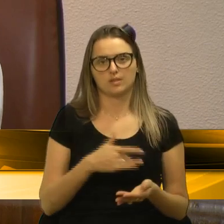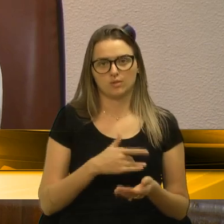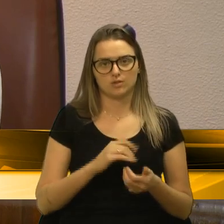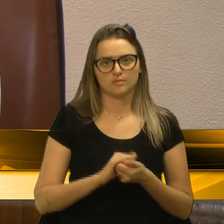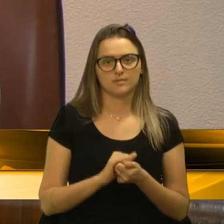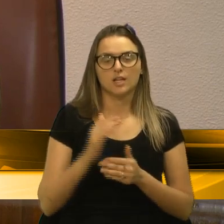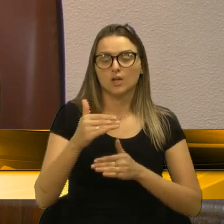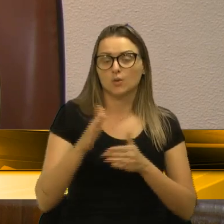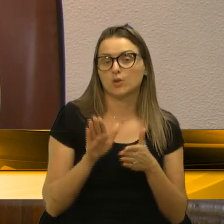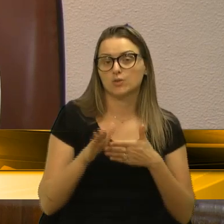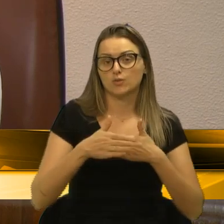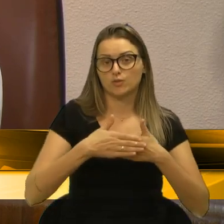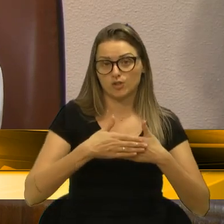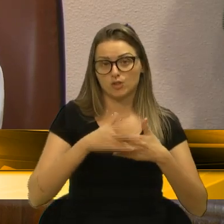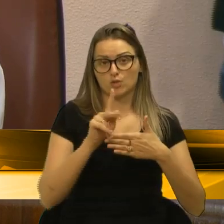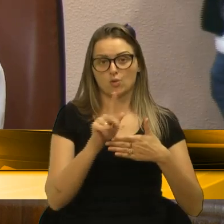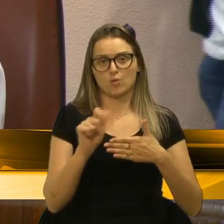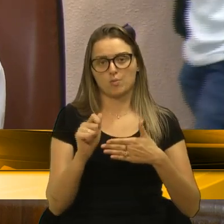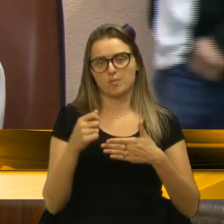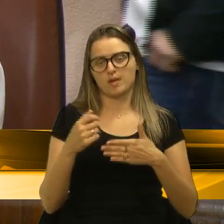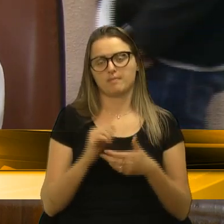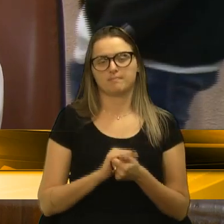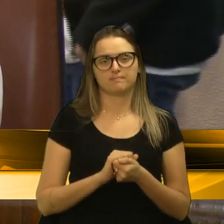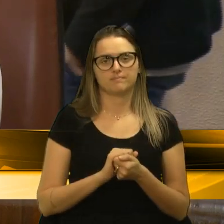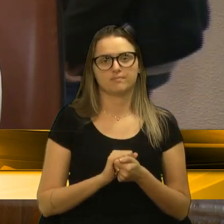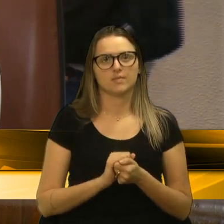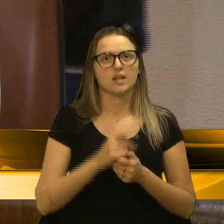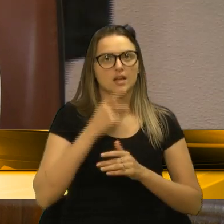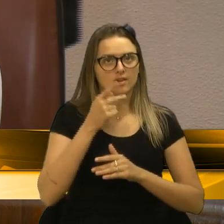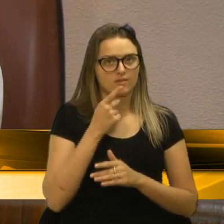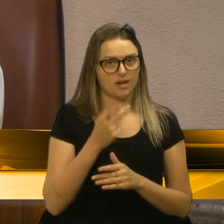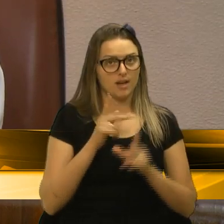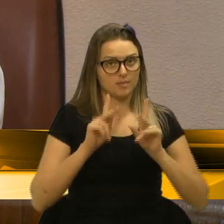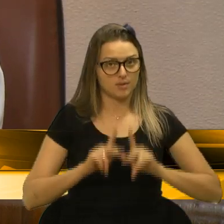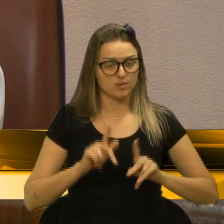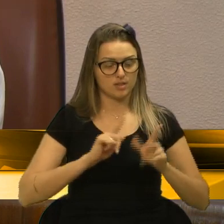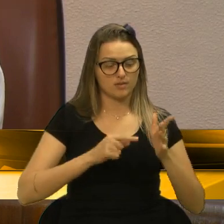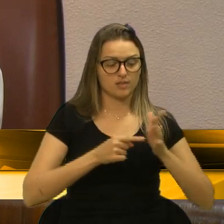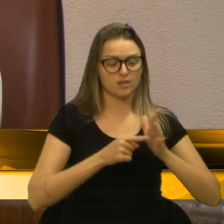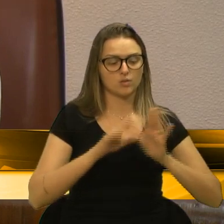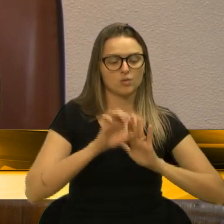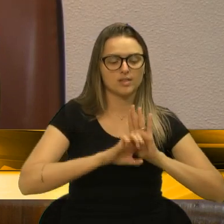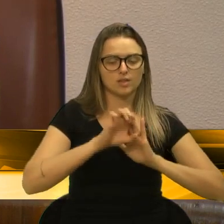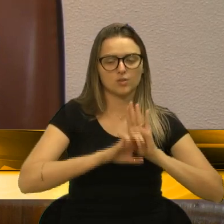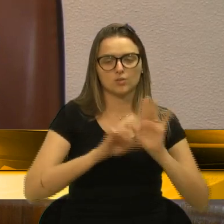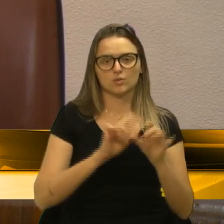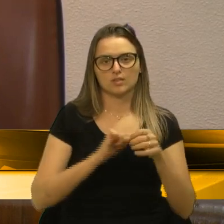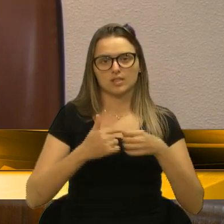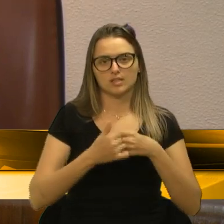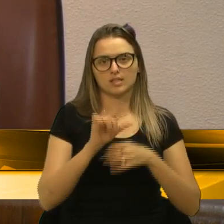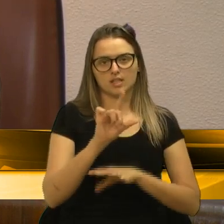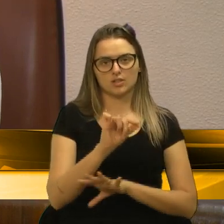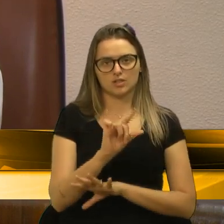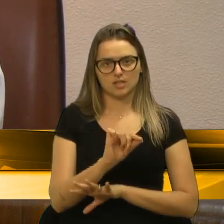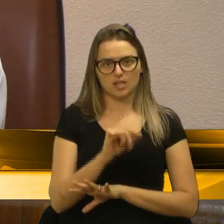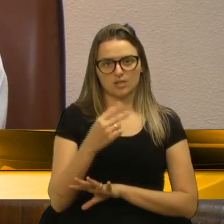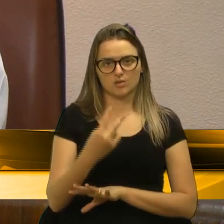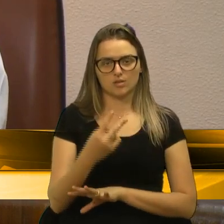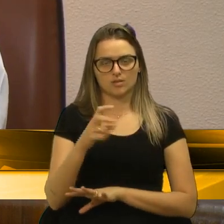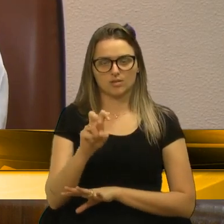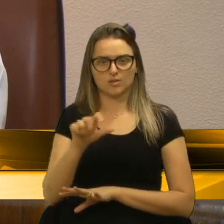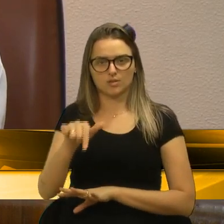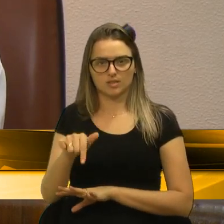do fechamento do pronto atendimento. Alega o denunciante que o Estatuto das Cidades, Lei